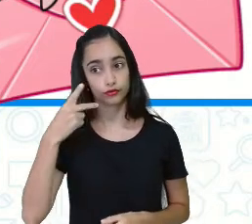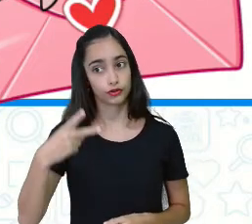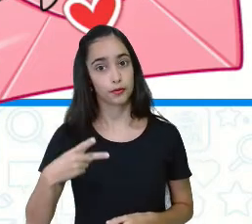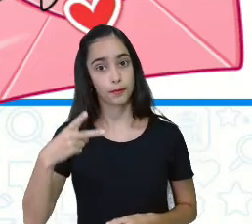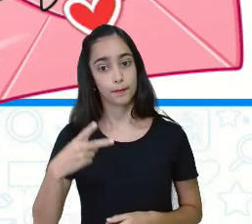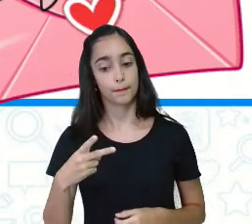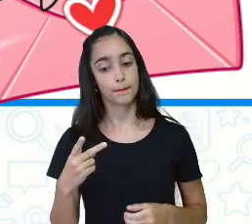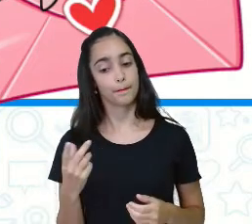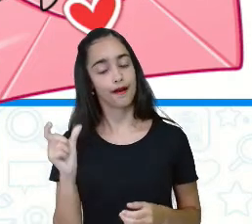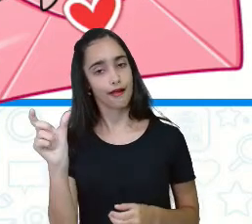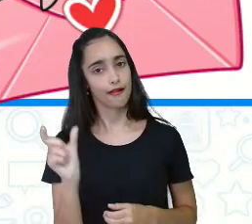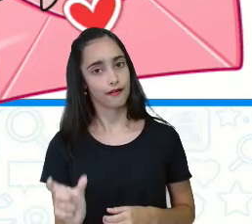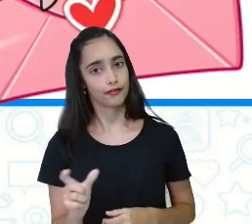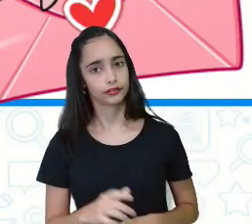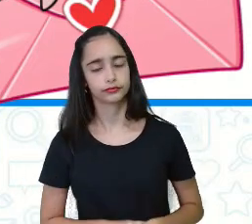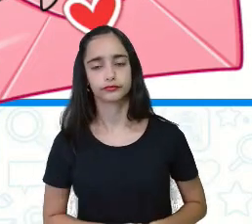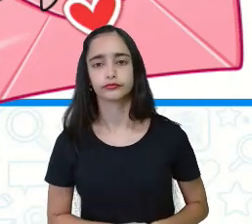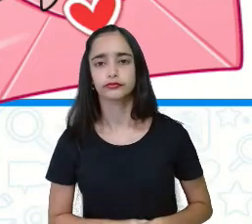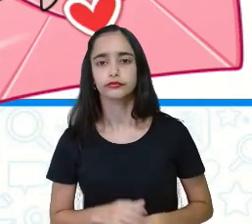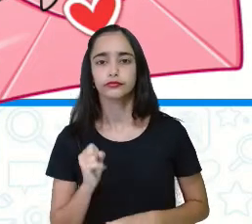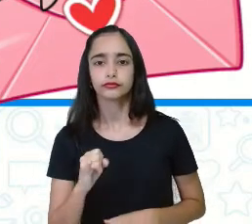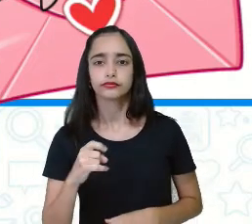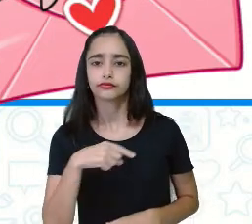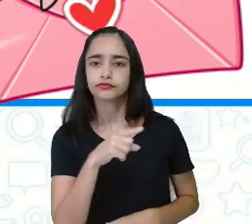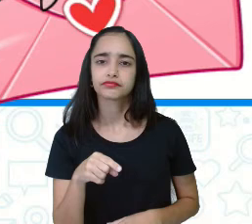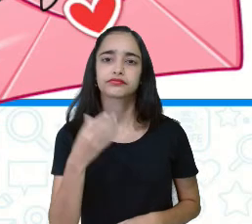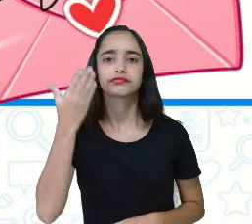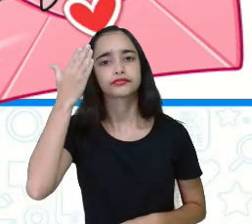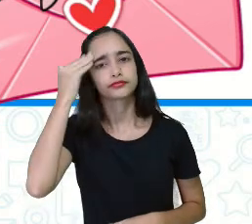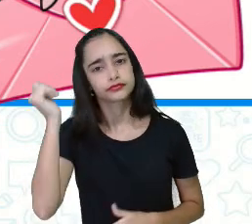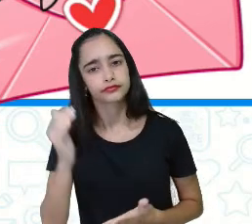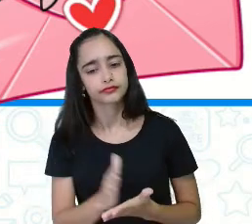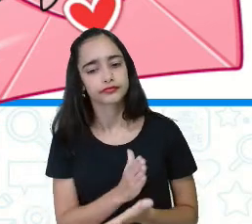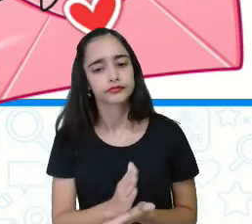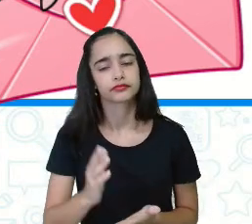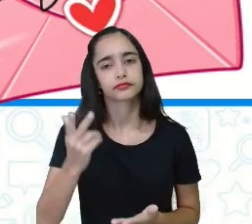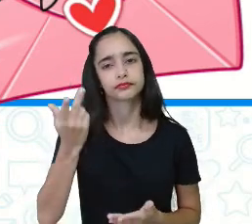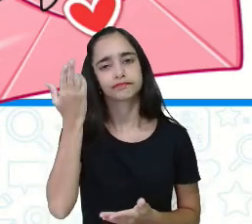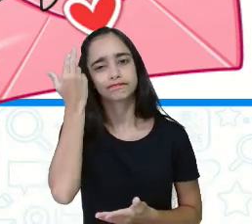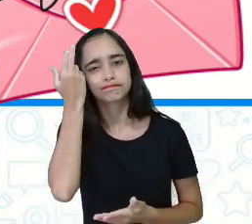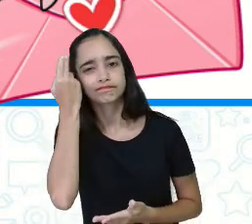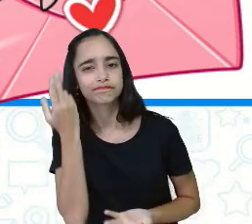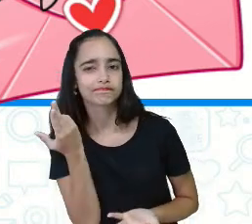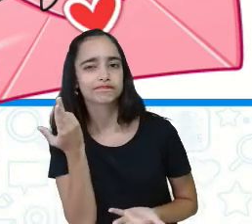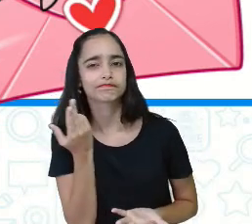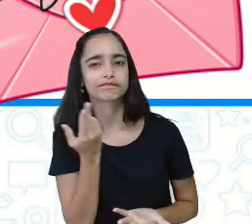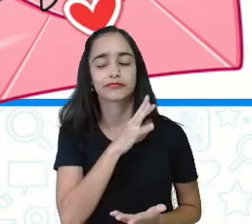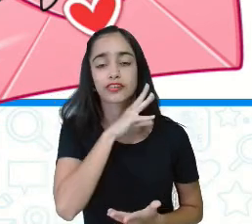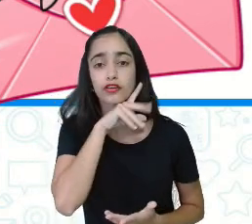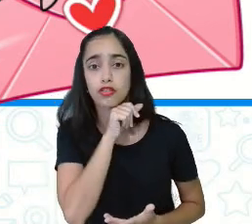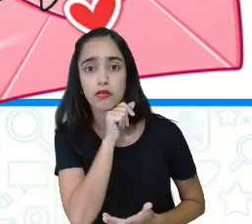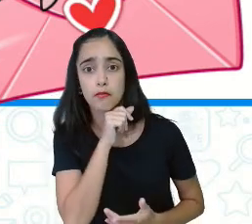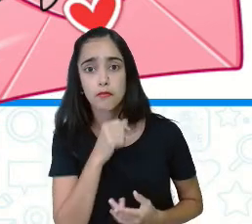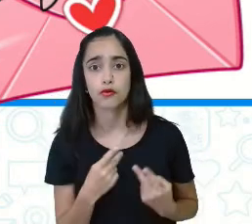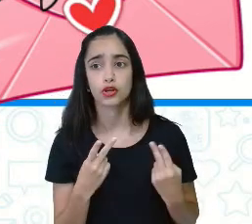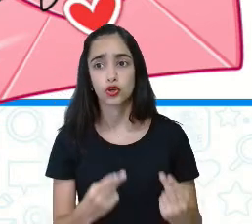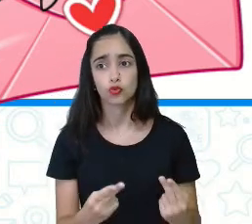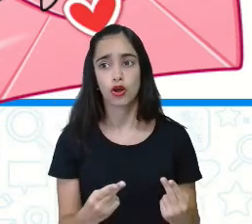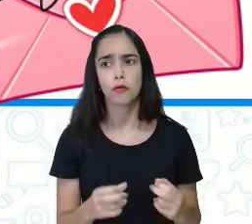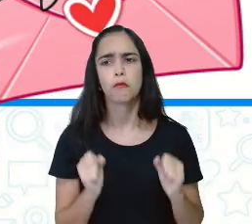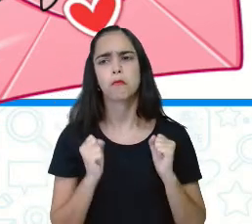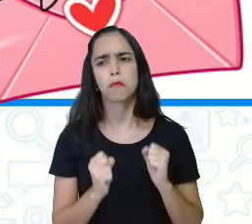Quem souber de um burrinho desse, pode escrever para as ruas das casas, número